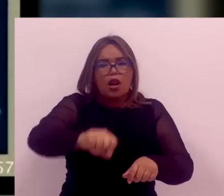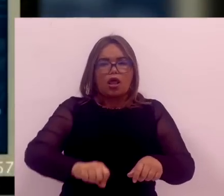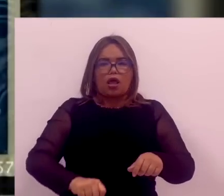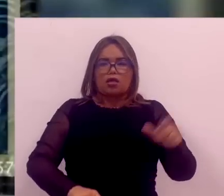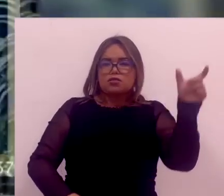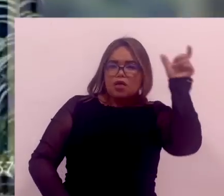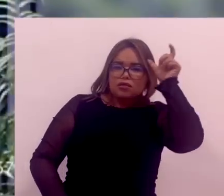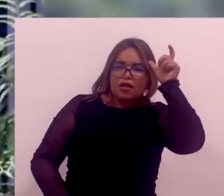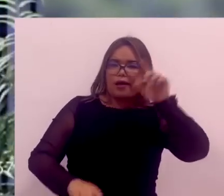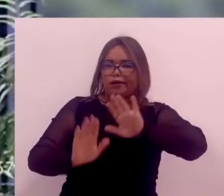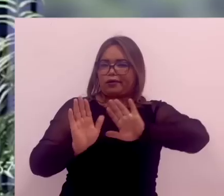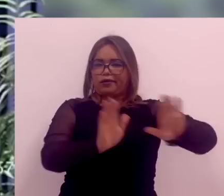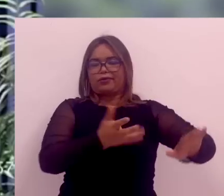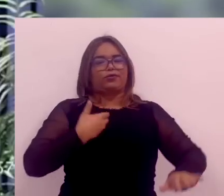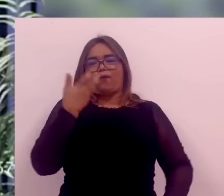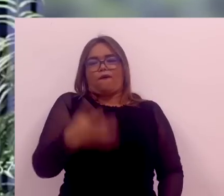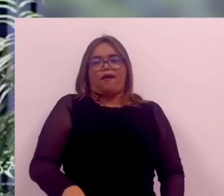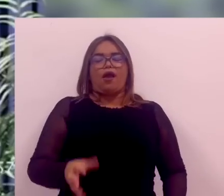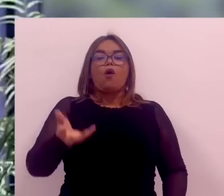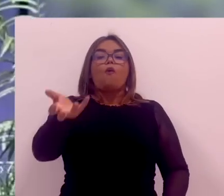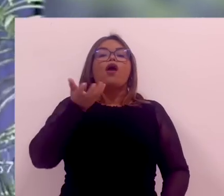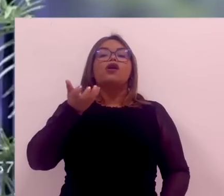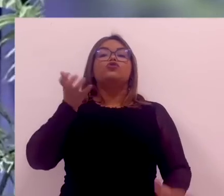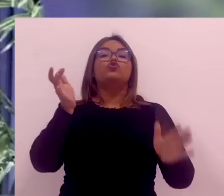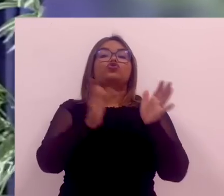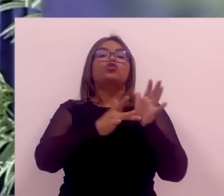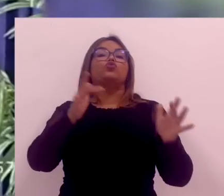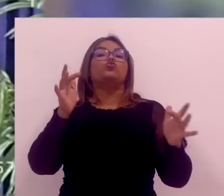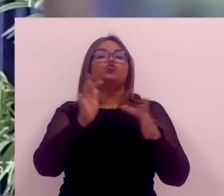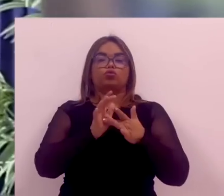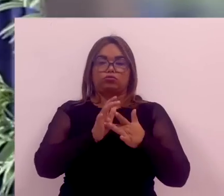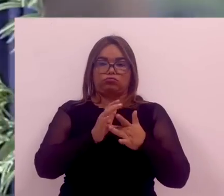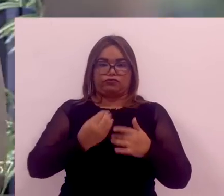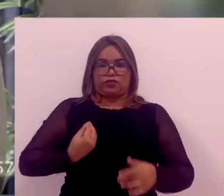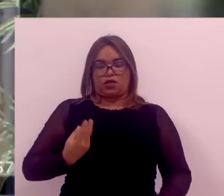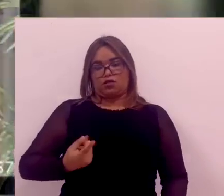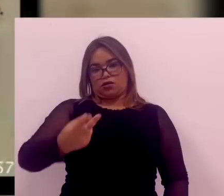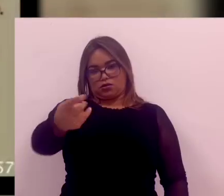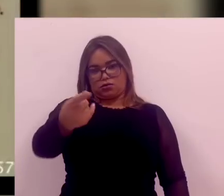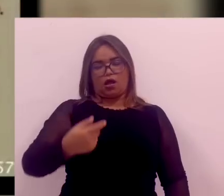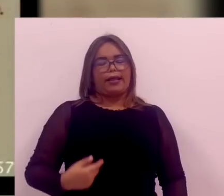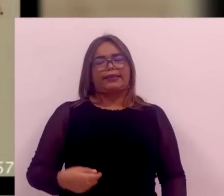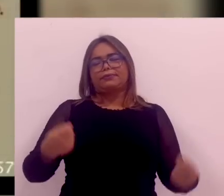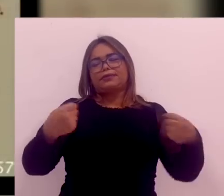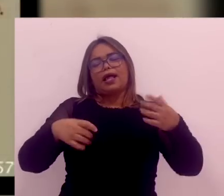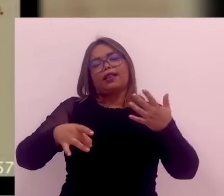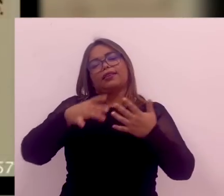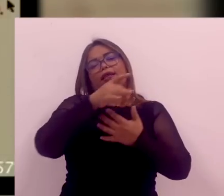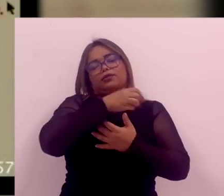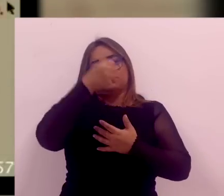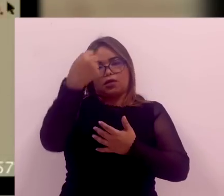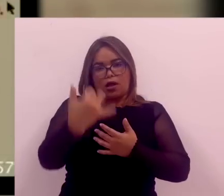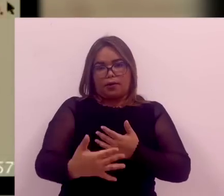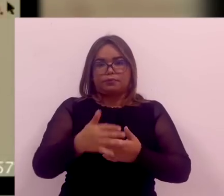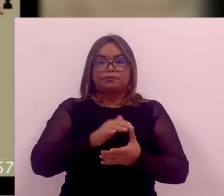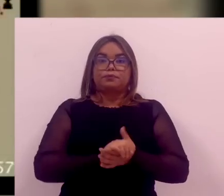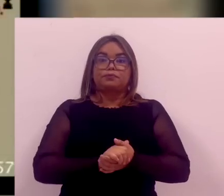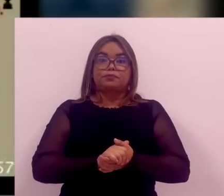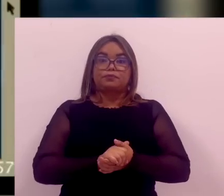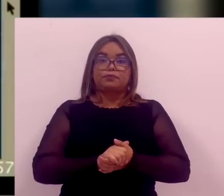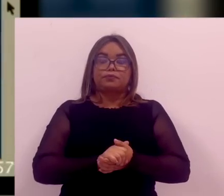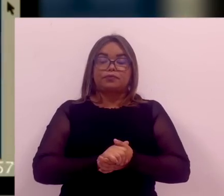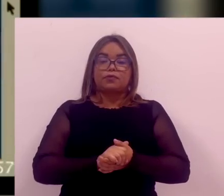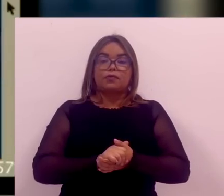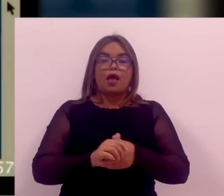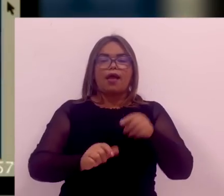ficar com Lúcifer. Eu prefiro Jesus Cristo e a vida eterna. Este é o logotipo oficial da Ordem do Templo do Oriente. Nós não precisamos